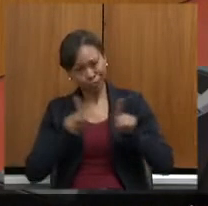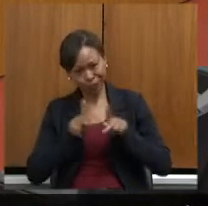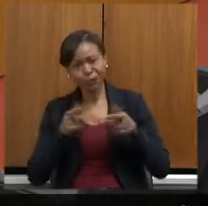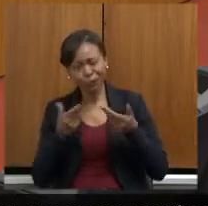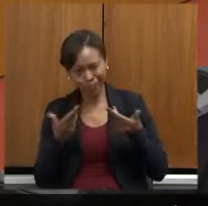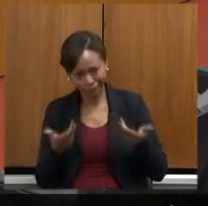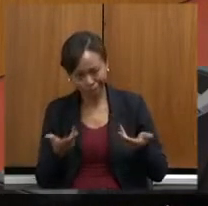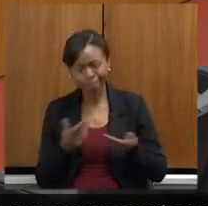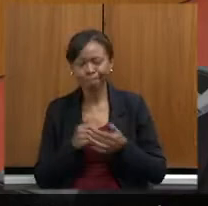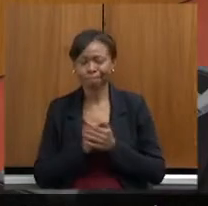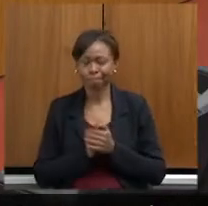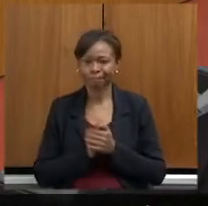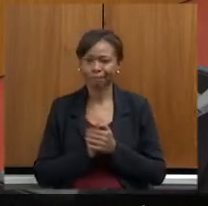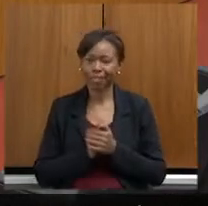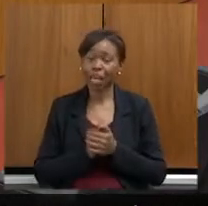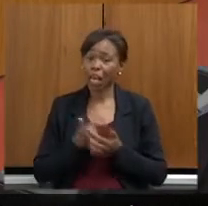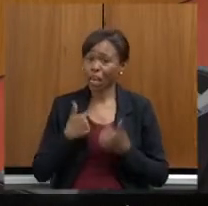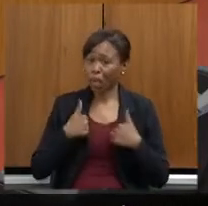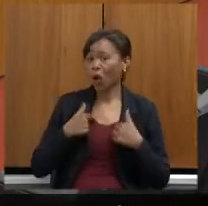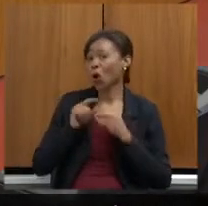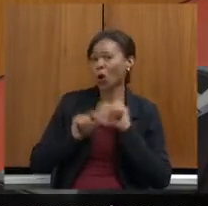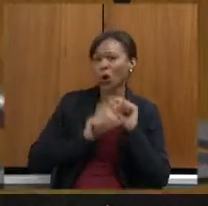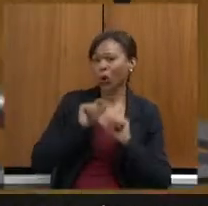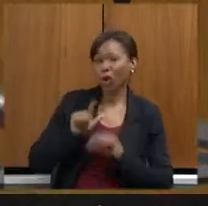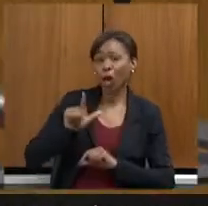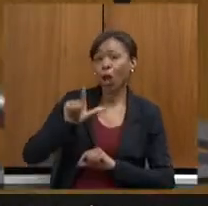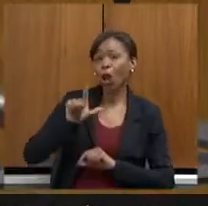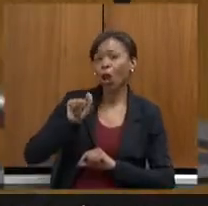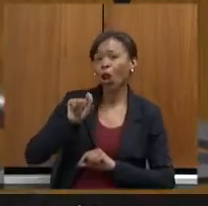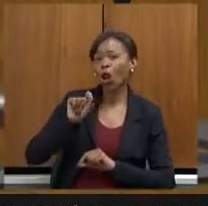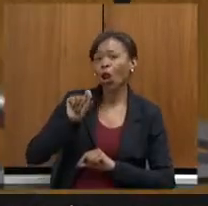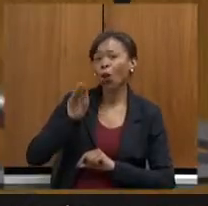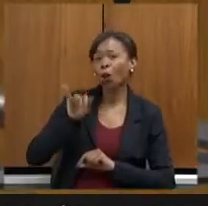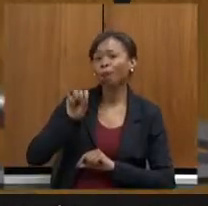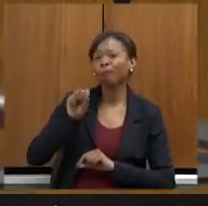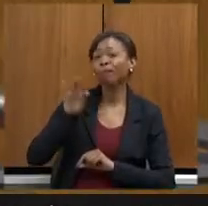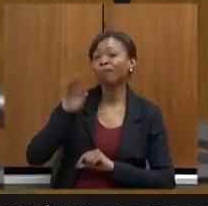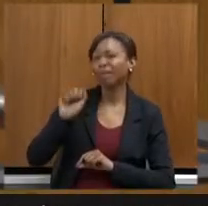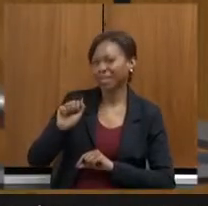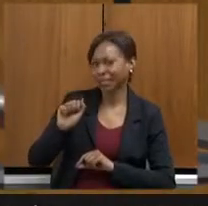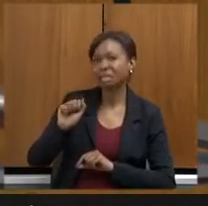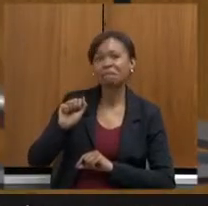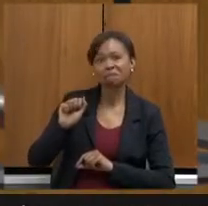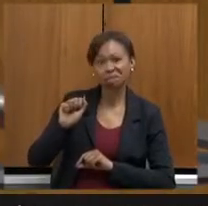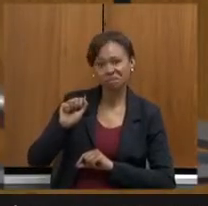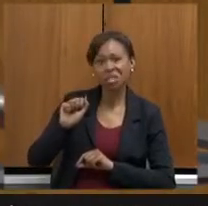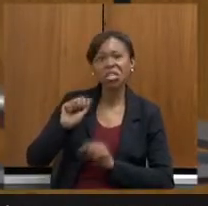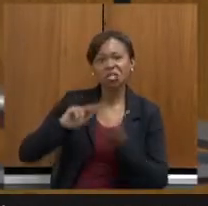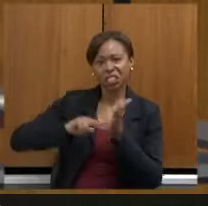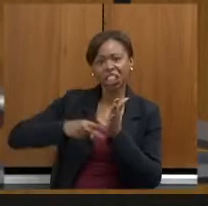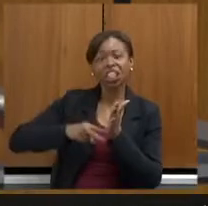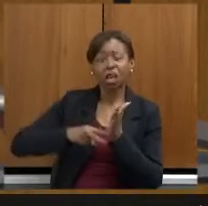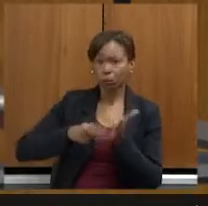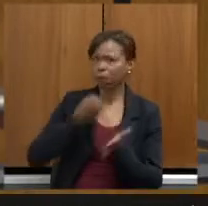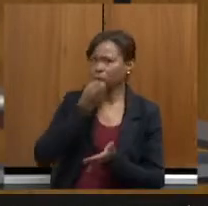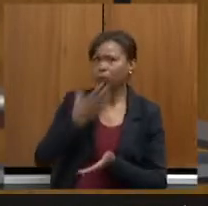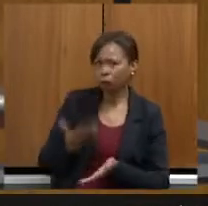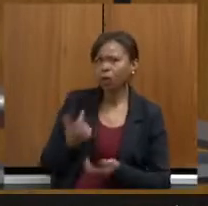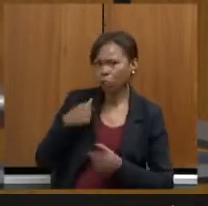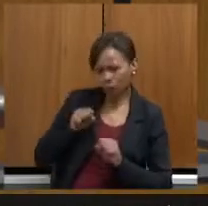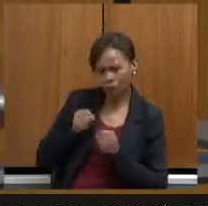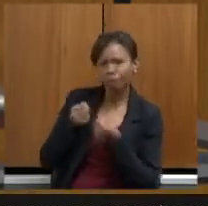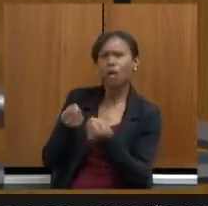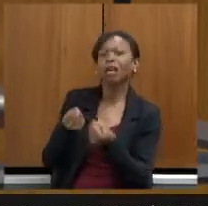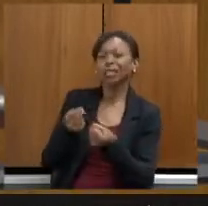colegas lobista de Sindicatos mas é um Lobby bom né defesa do sindicato é